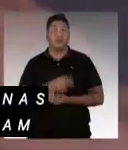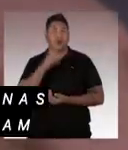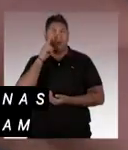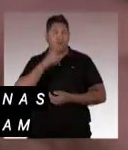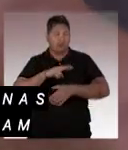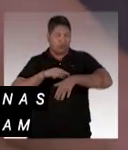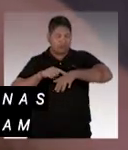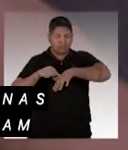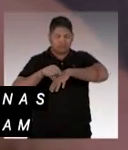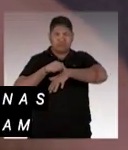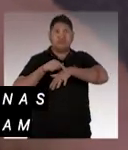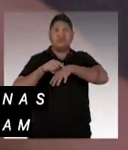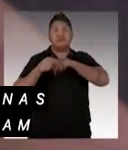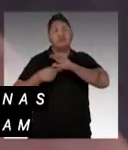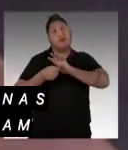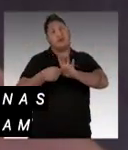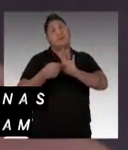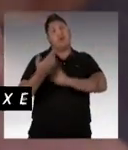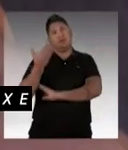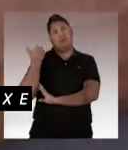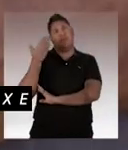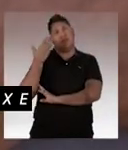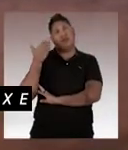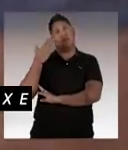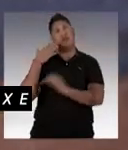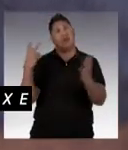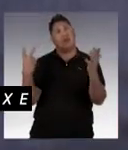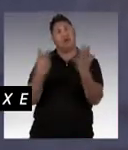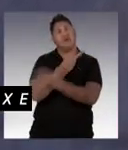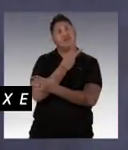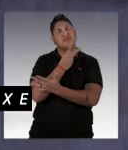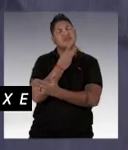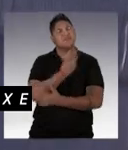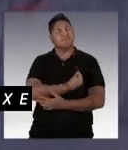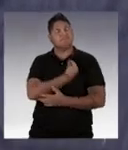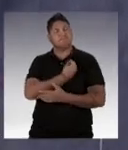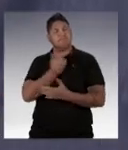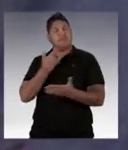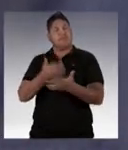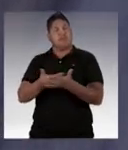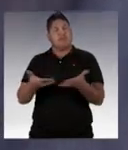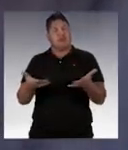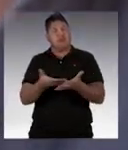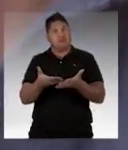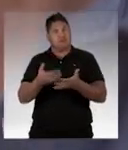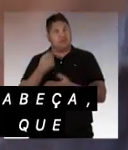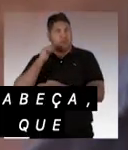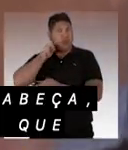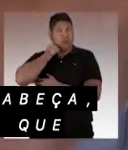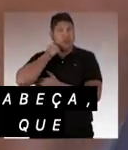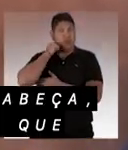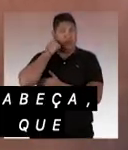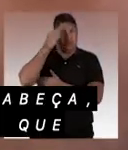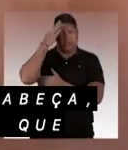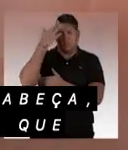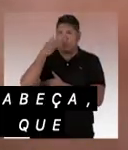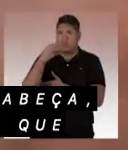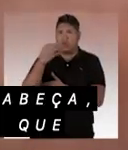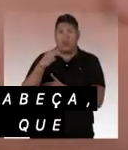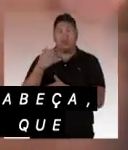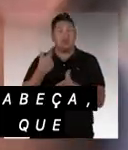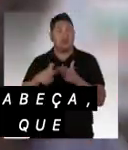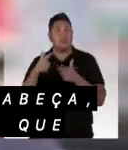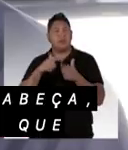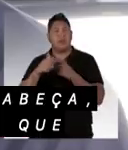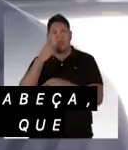Os sinais nas mãos de Eudes revelam um passado que trouxe consequências para o presente. Estresse, dores de